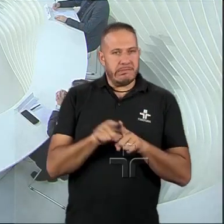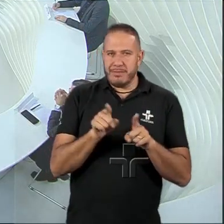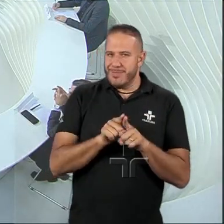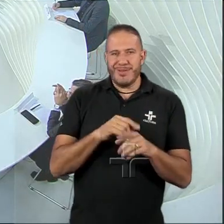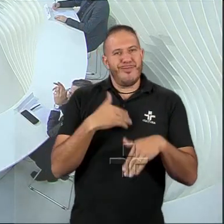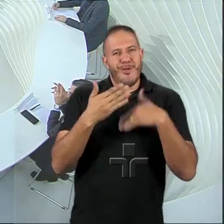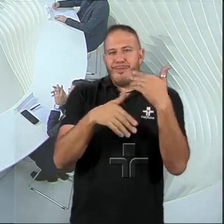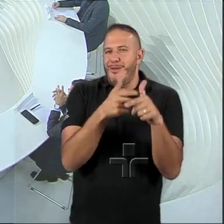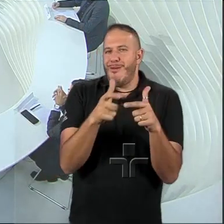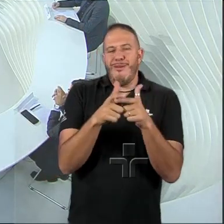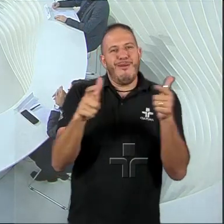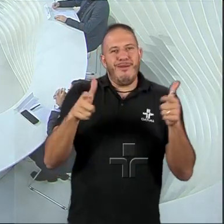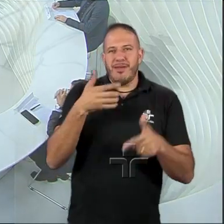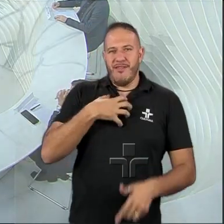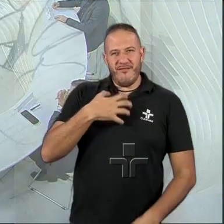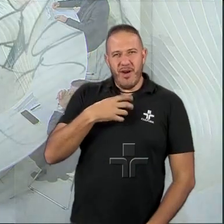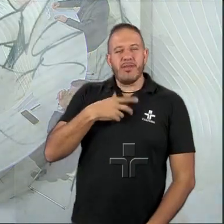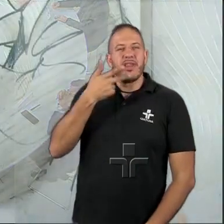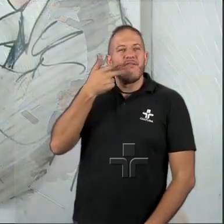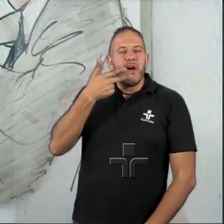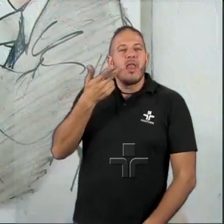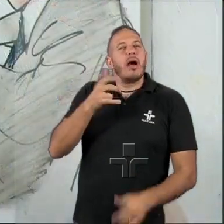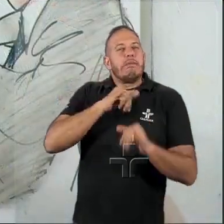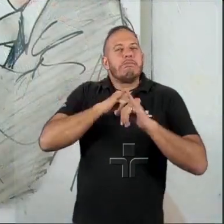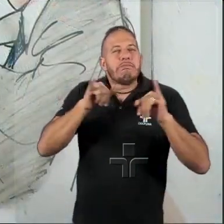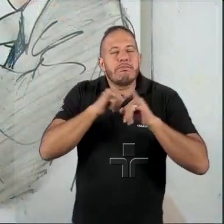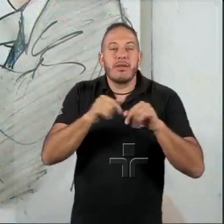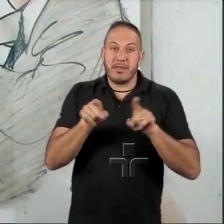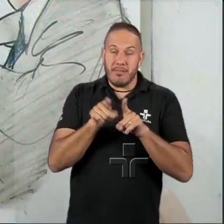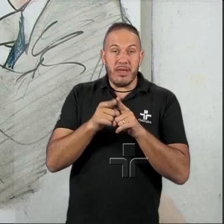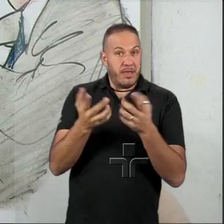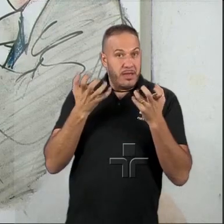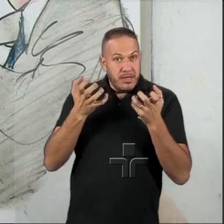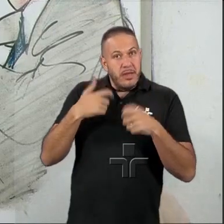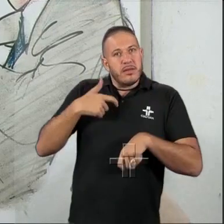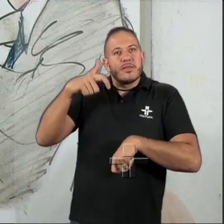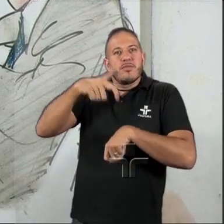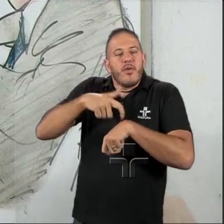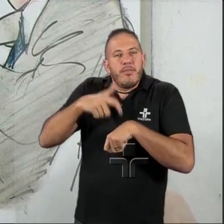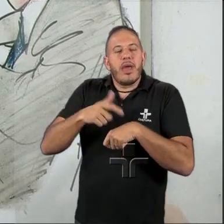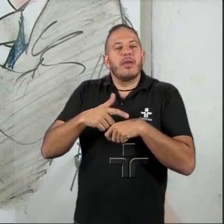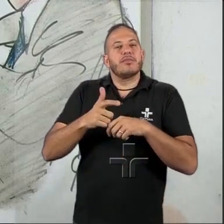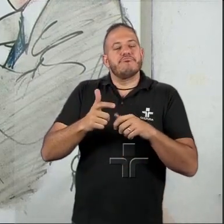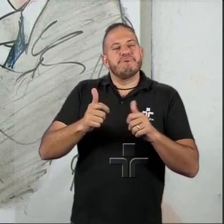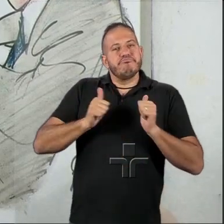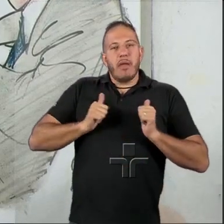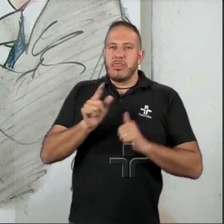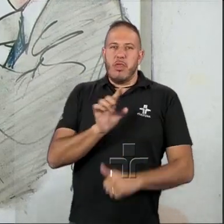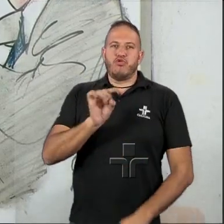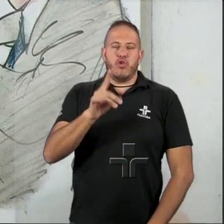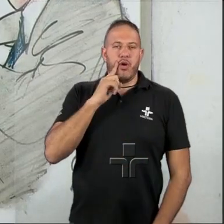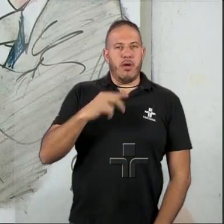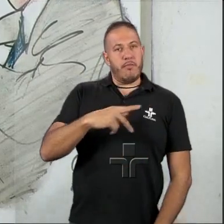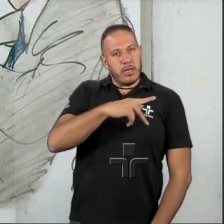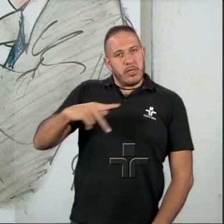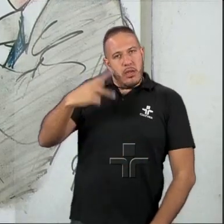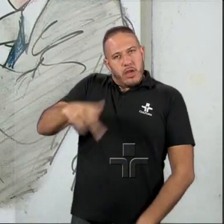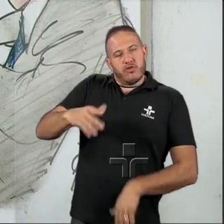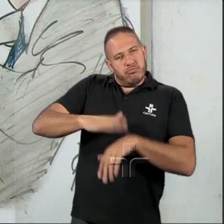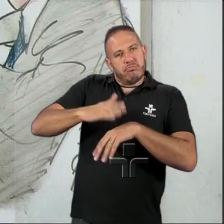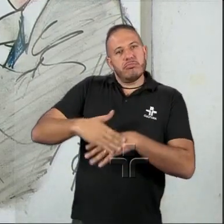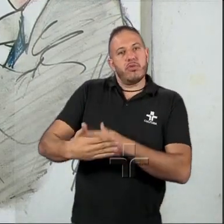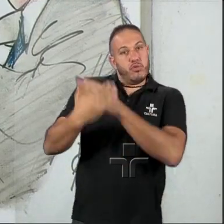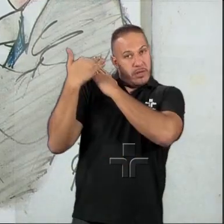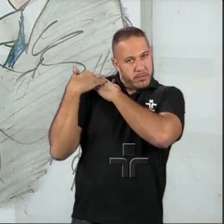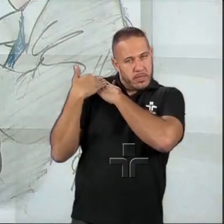o discurso que queria que nesse pleito se eximisse não só o presidente da sua responsabilidade